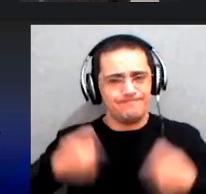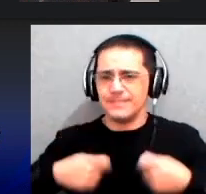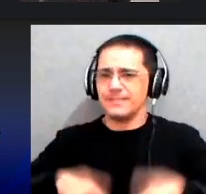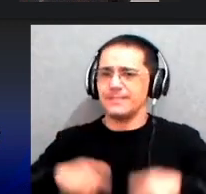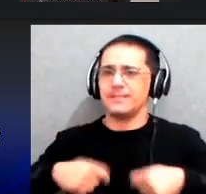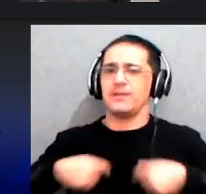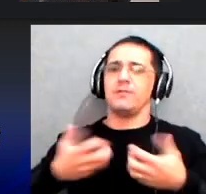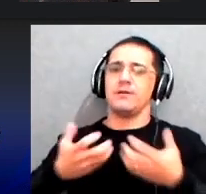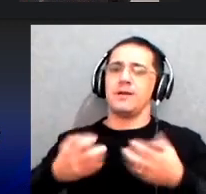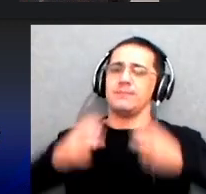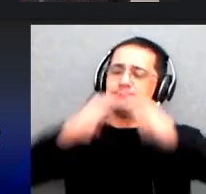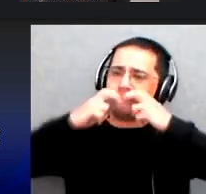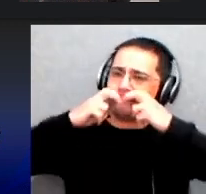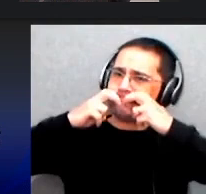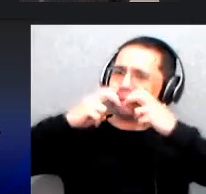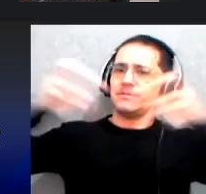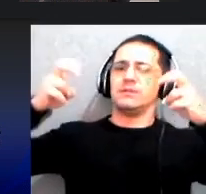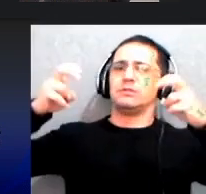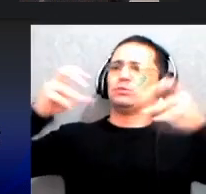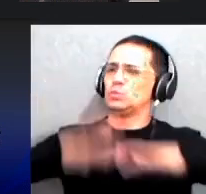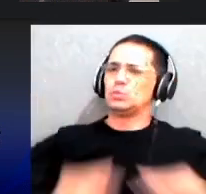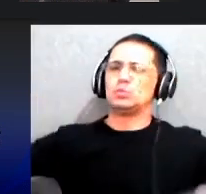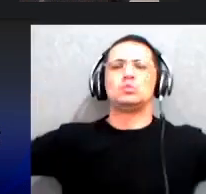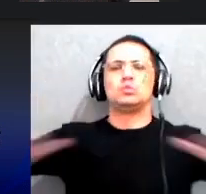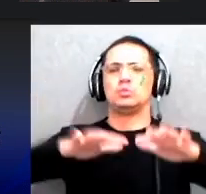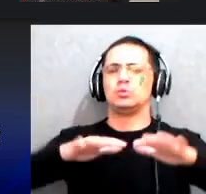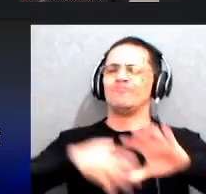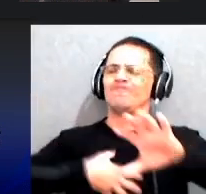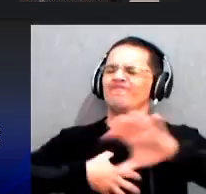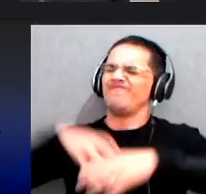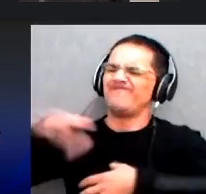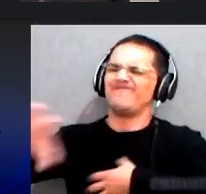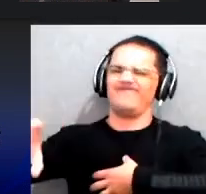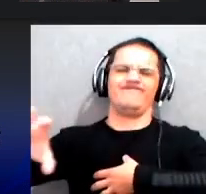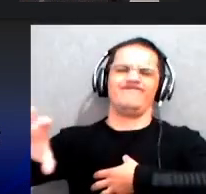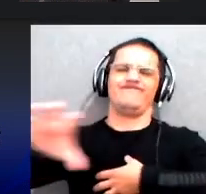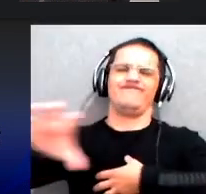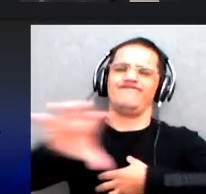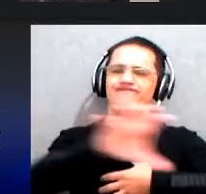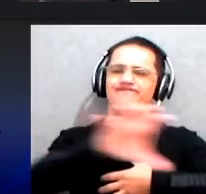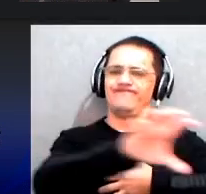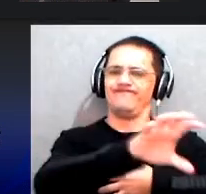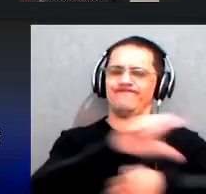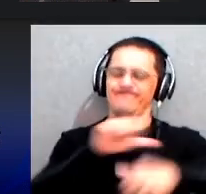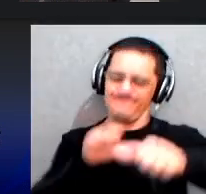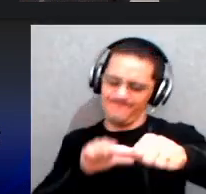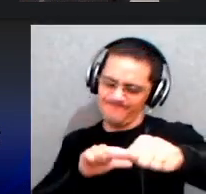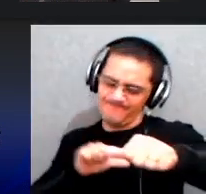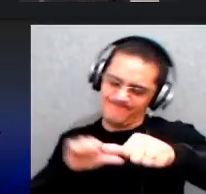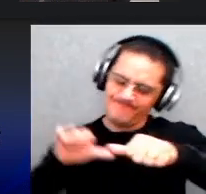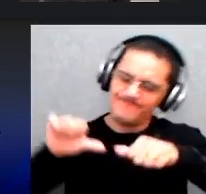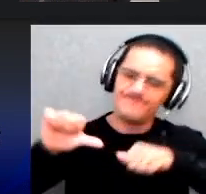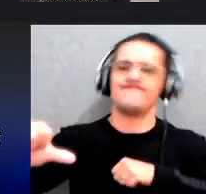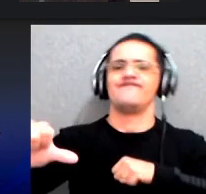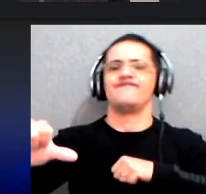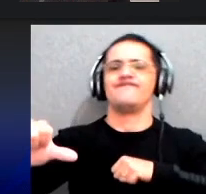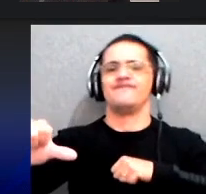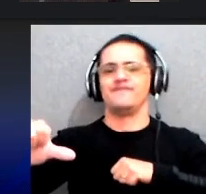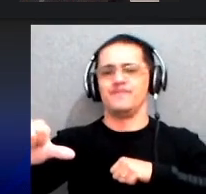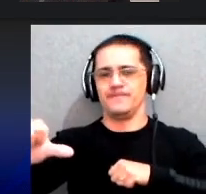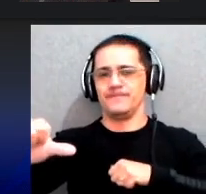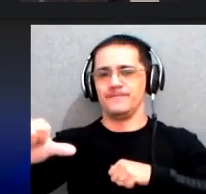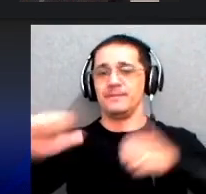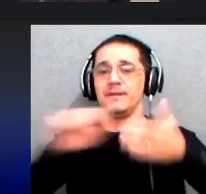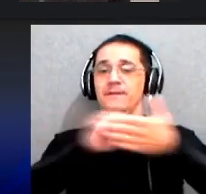forma empática. Eu quero dizer, estarmos no local do outro, porque o processo virtual é, sim,